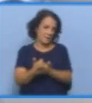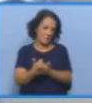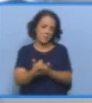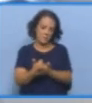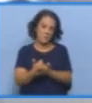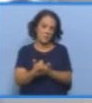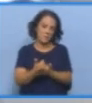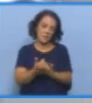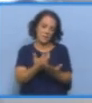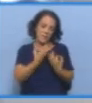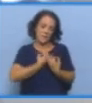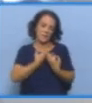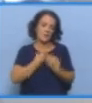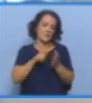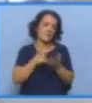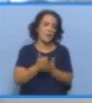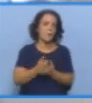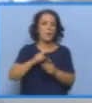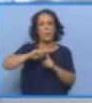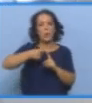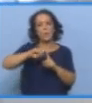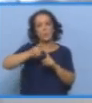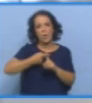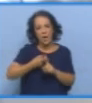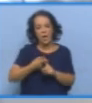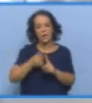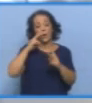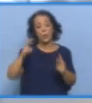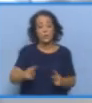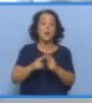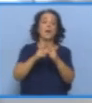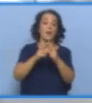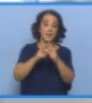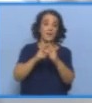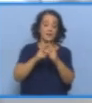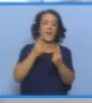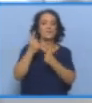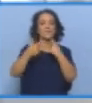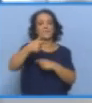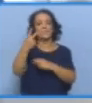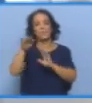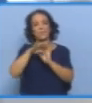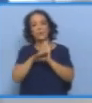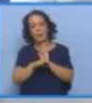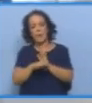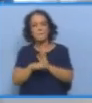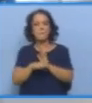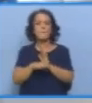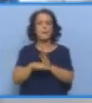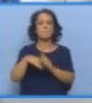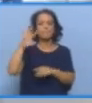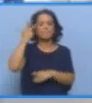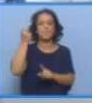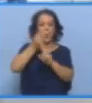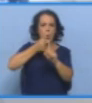sempre teve comigo. Nos encontrávamos todos os anos lá acima, quando às vezes aparecia em alguns programas de televisão, em ações concretas,